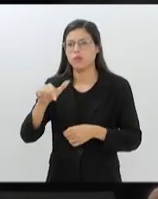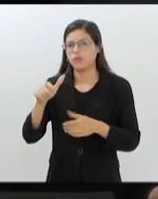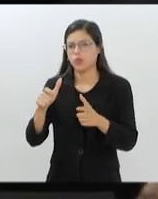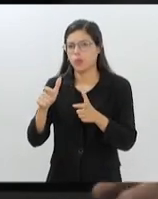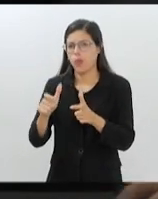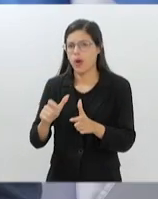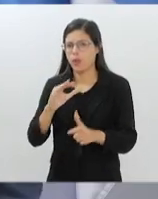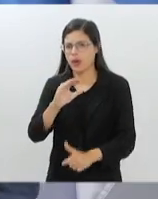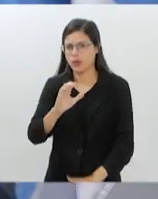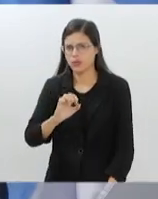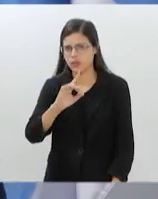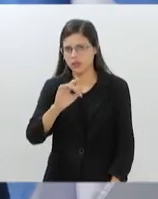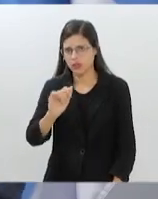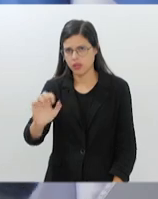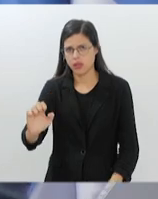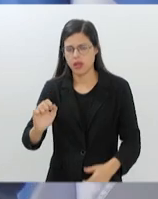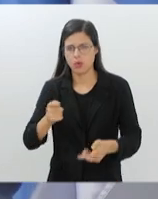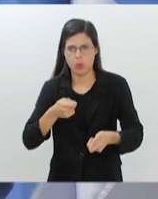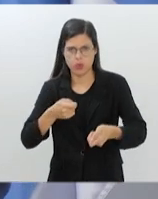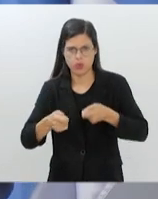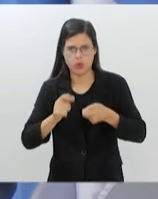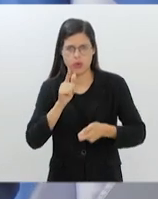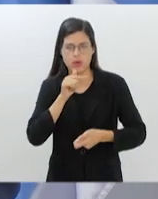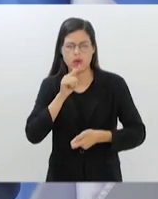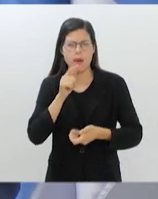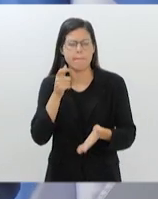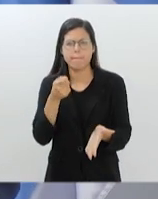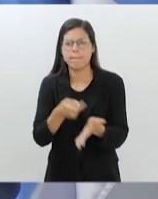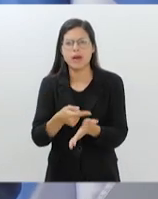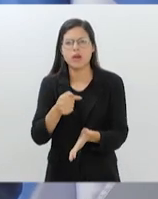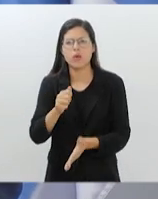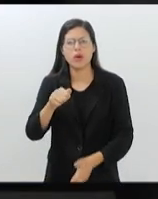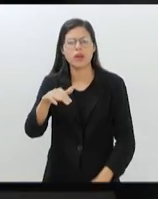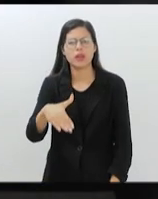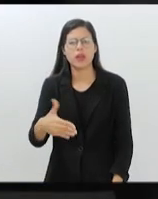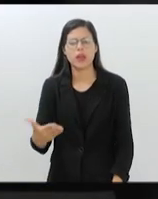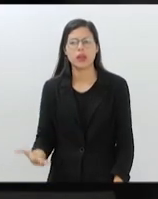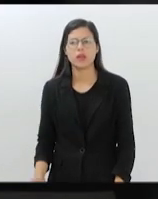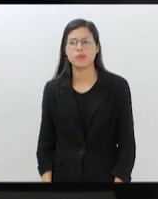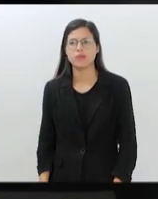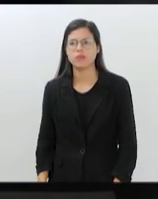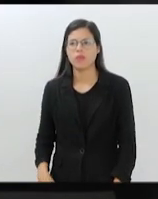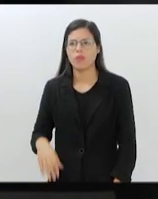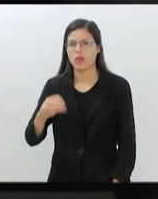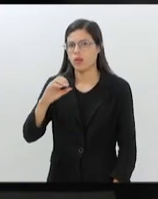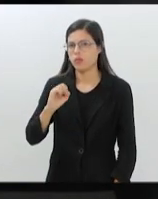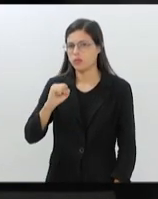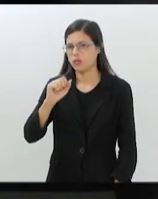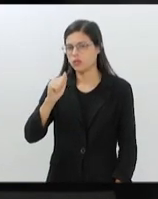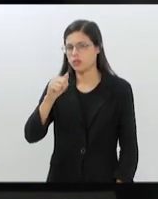tá E foi pago a quem foi pago ao Santuário de Nossa Senhora de Fátima